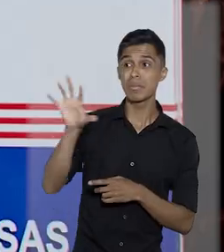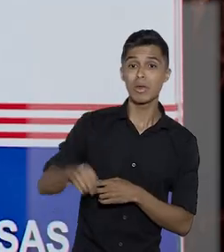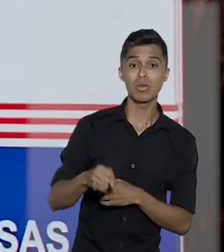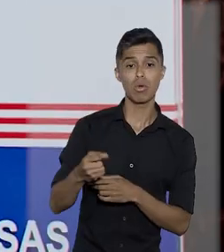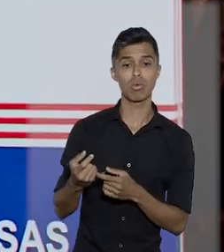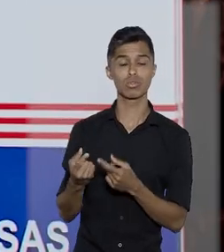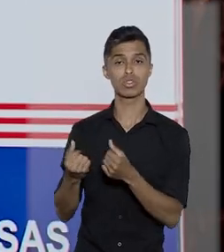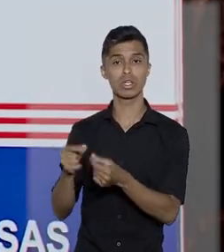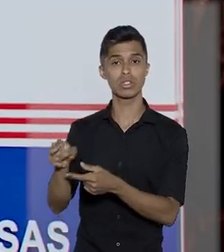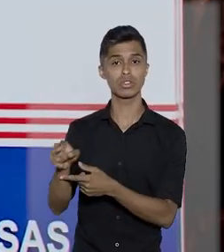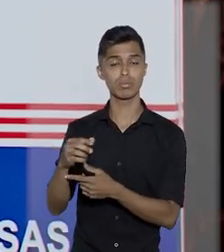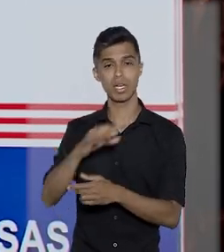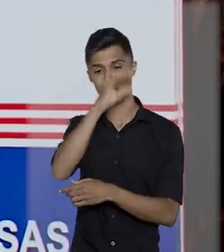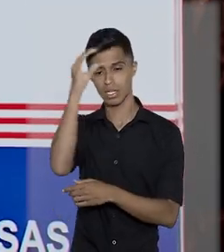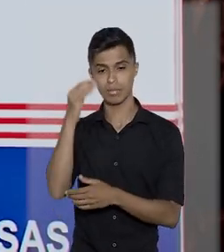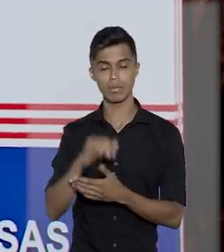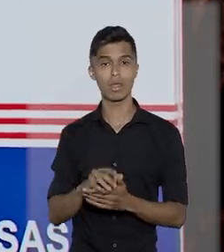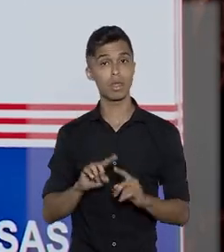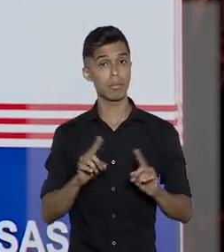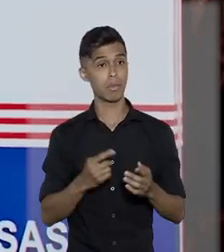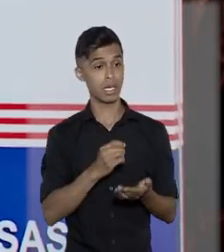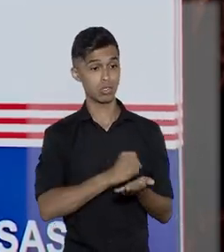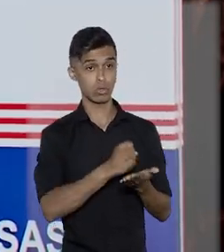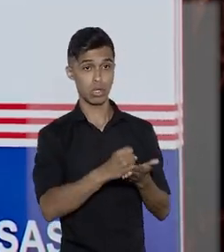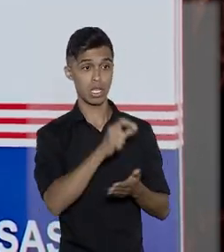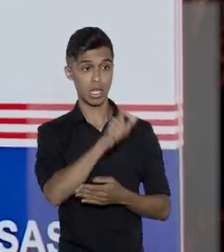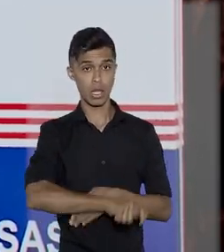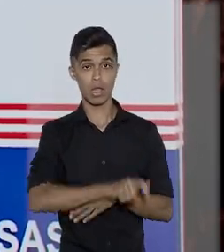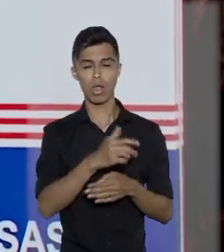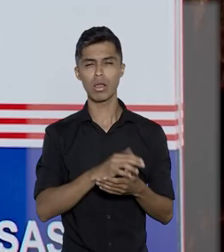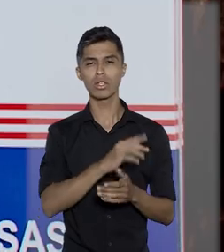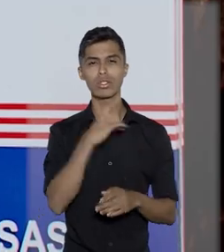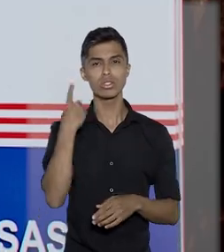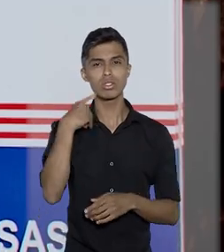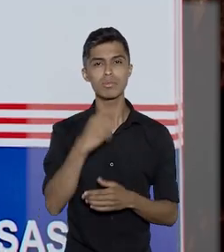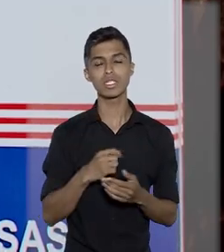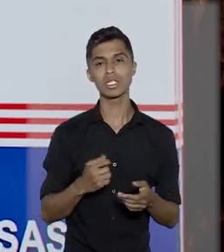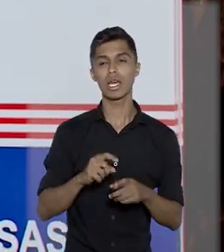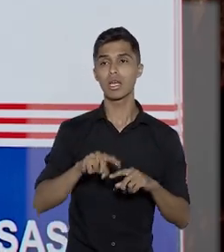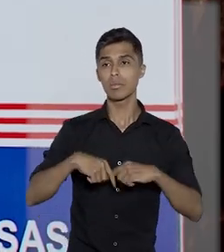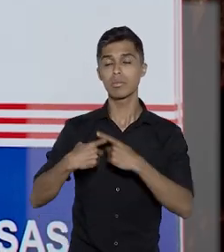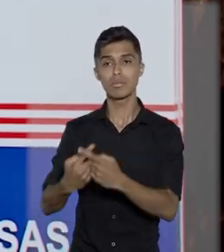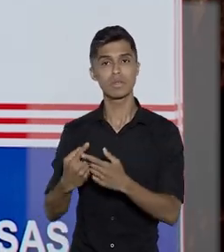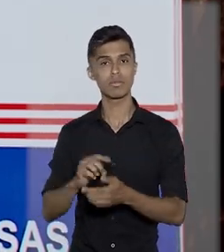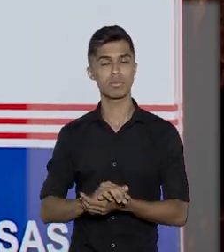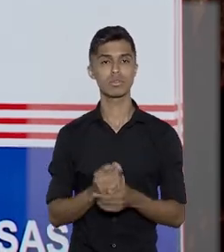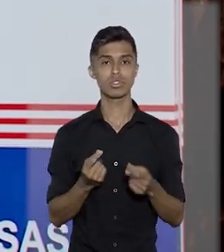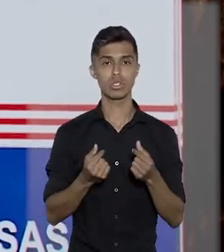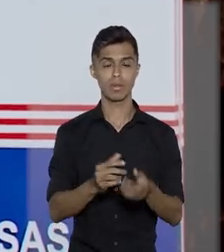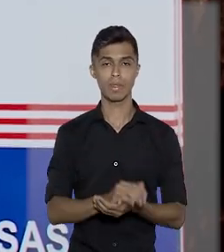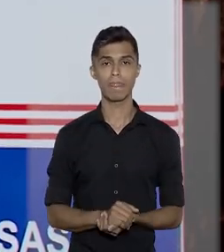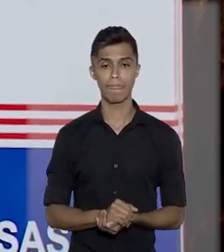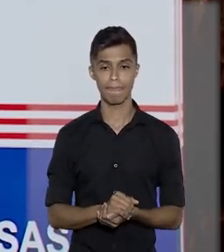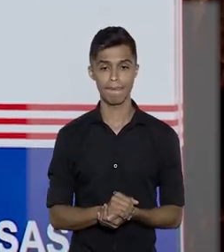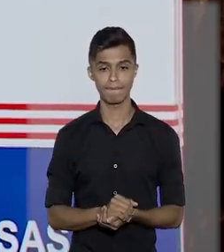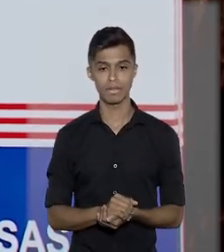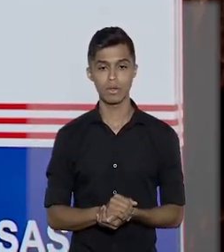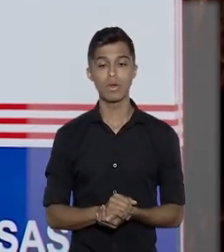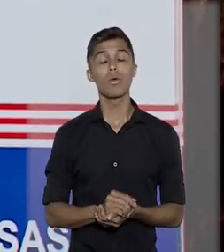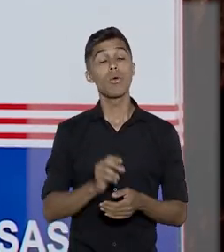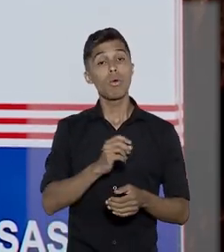de acordo com o processo o advogado foi contratado para ajuizar uma ação de reparação de danos o valor da condenação